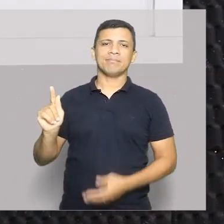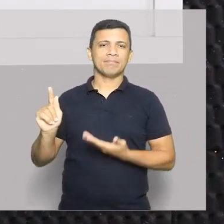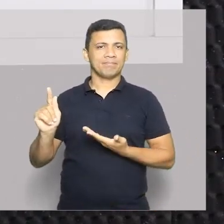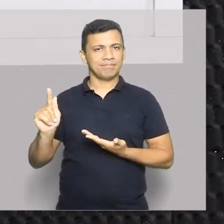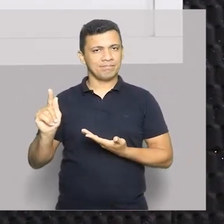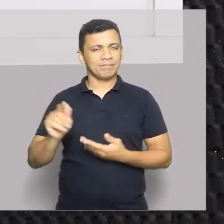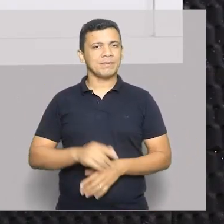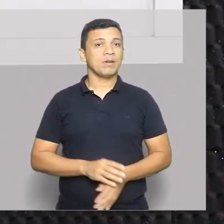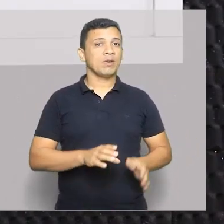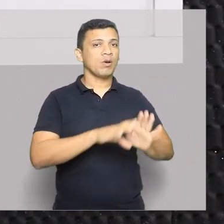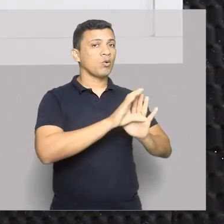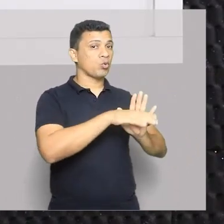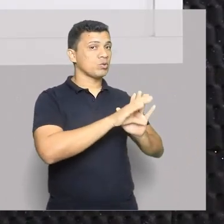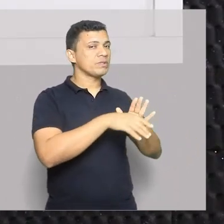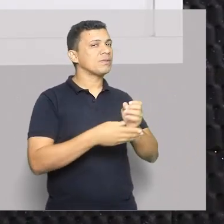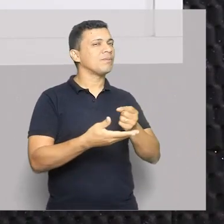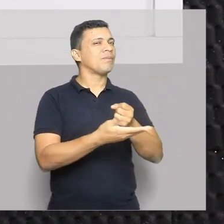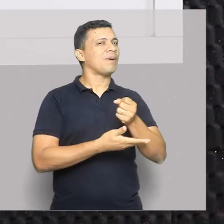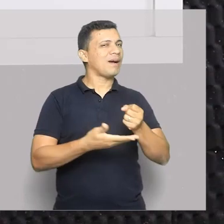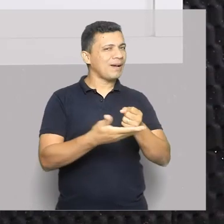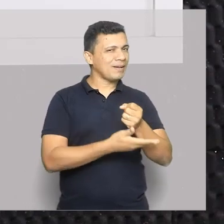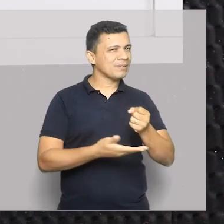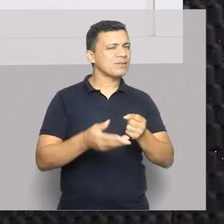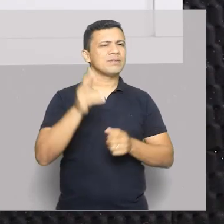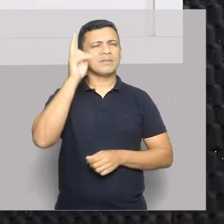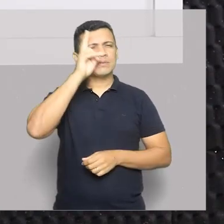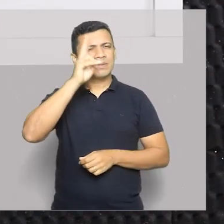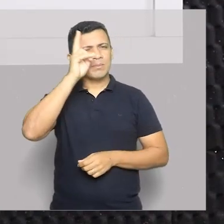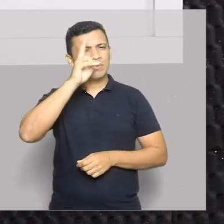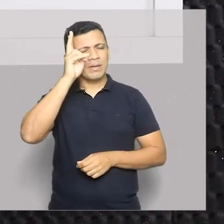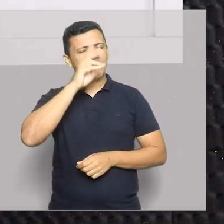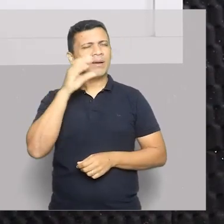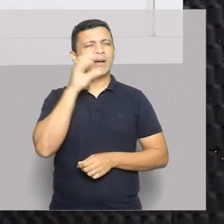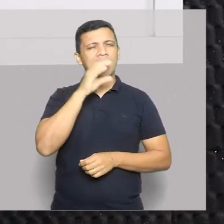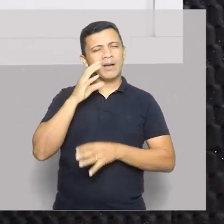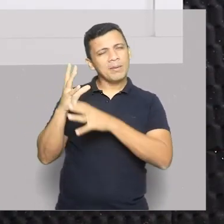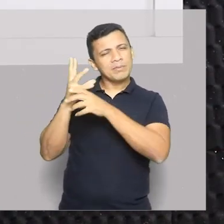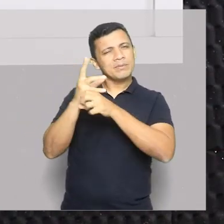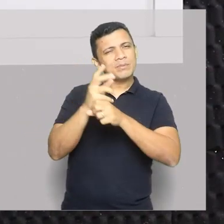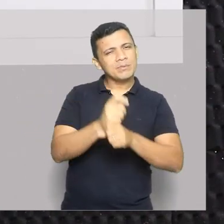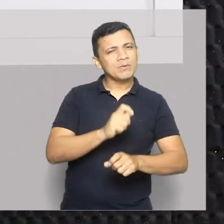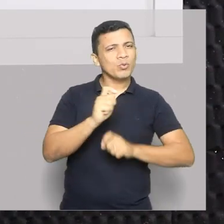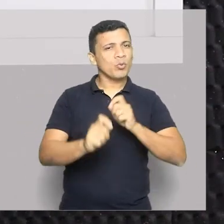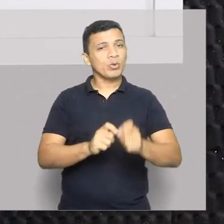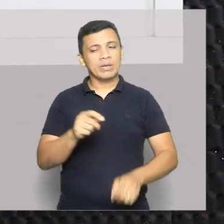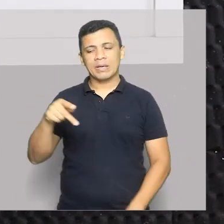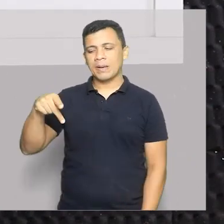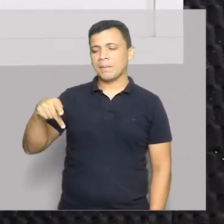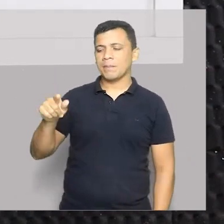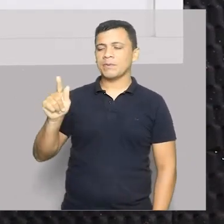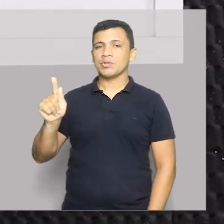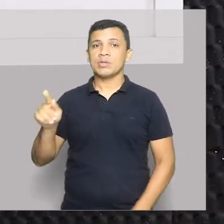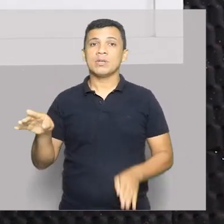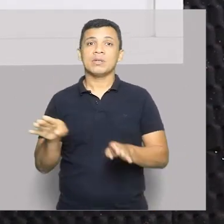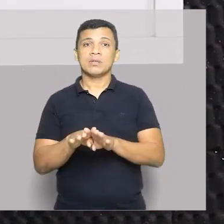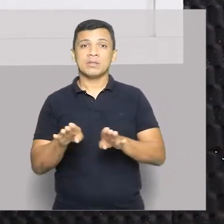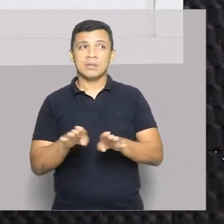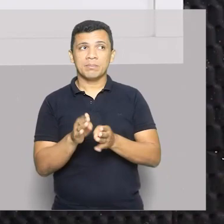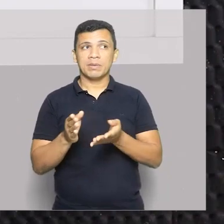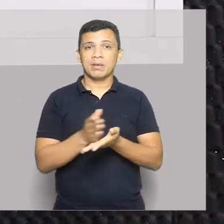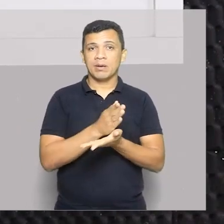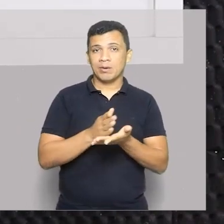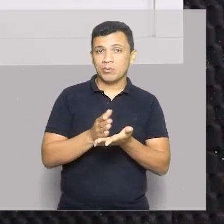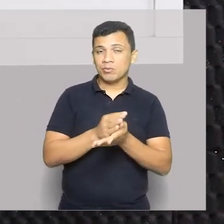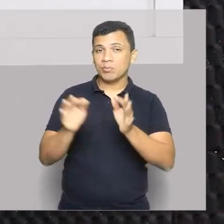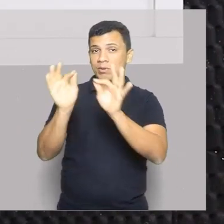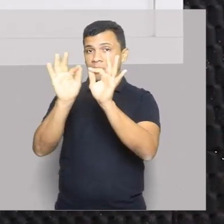certo? O conceito básico primeiro, lembrar o que é uma progressão geométrica, algumas fórmulas que envolvem esse